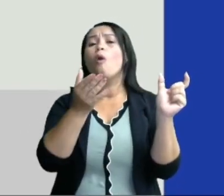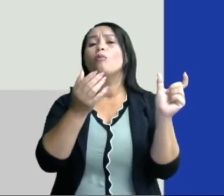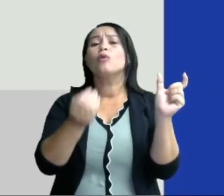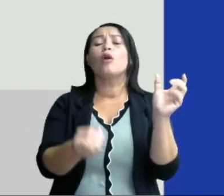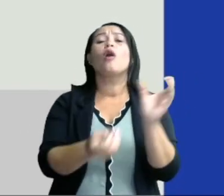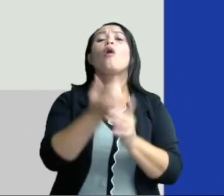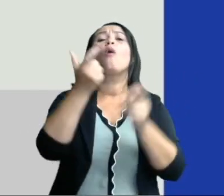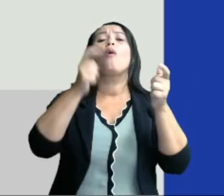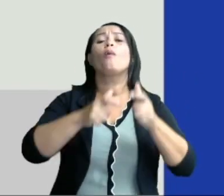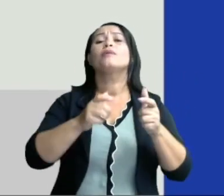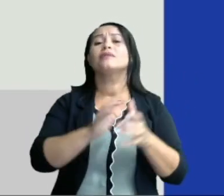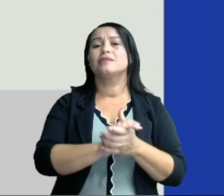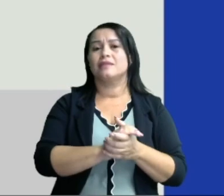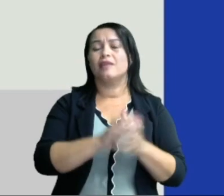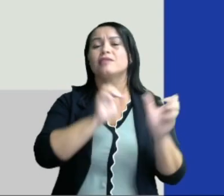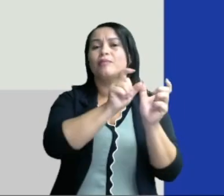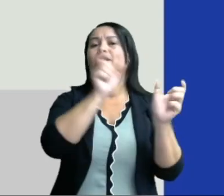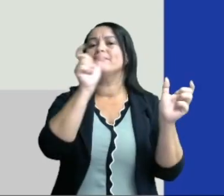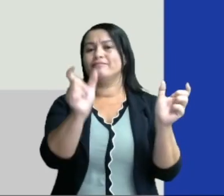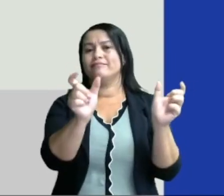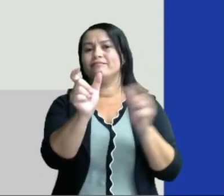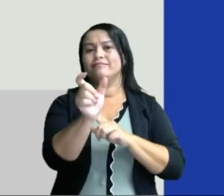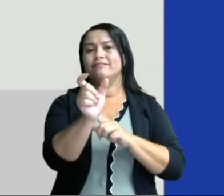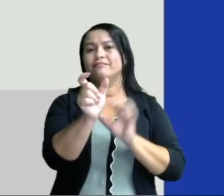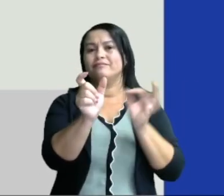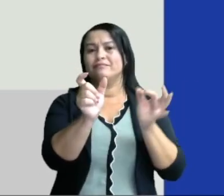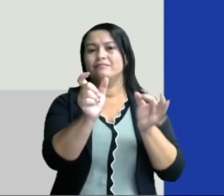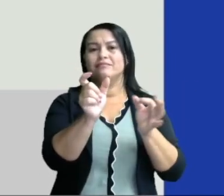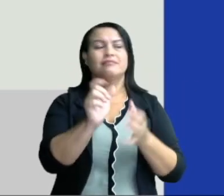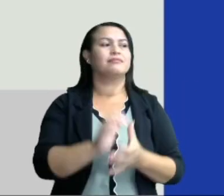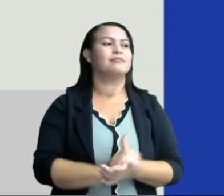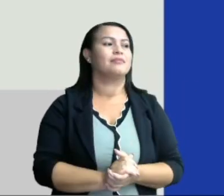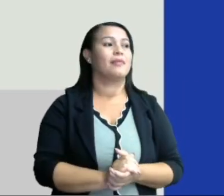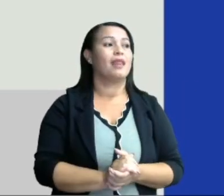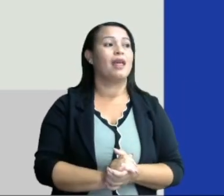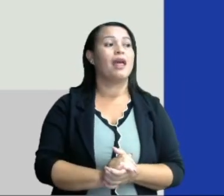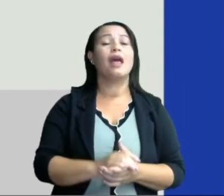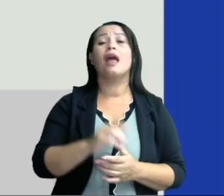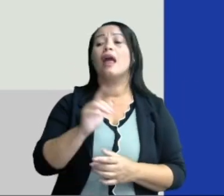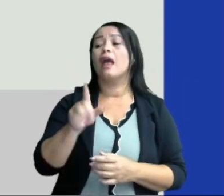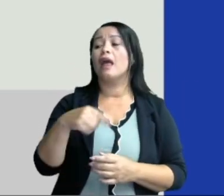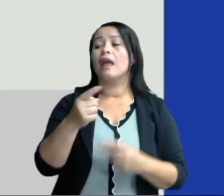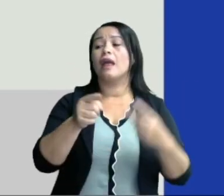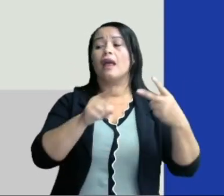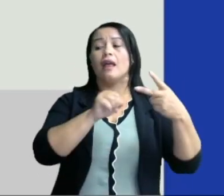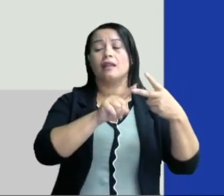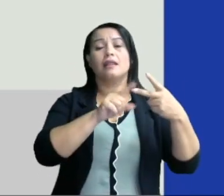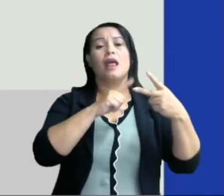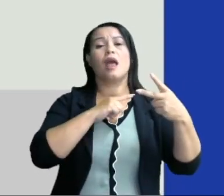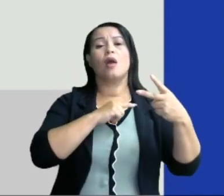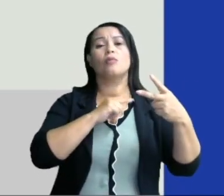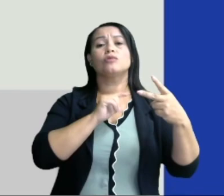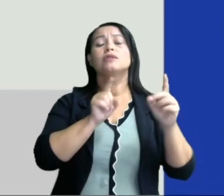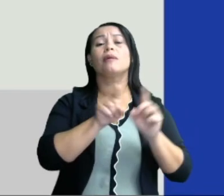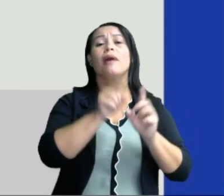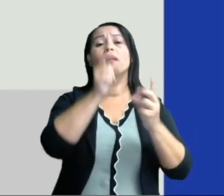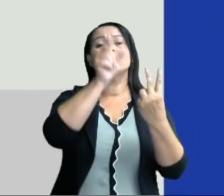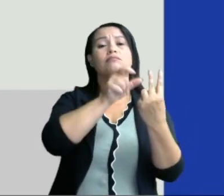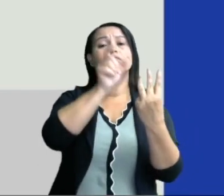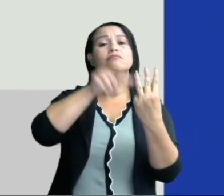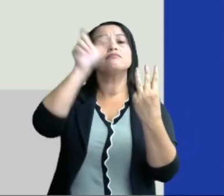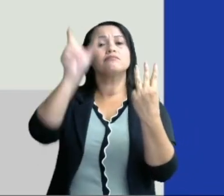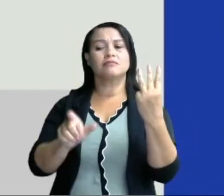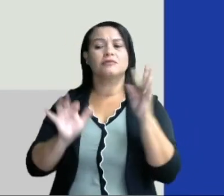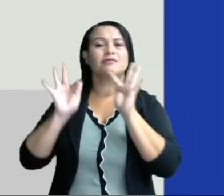Português vem de qual palavra? Você vai colocar aqui. E aqui a gente tem as terminações,